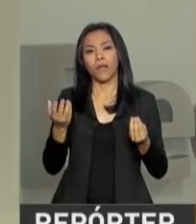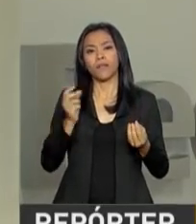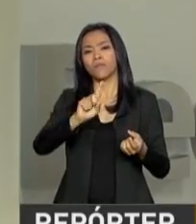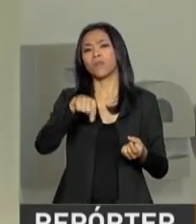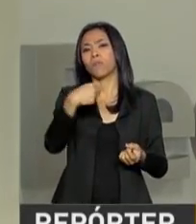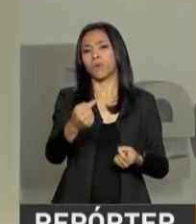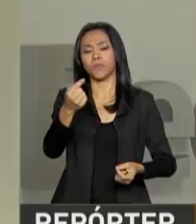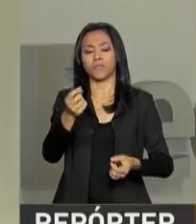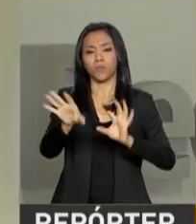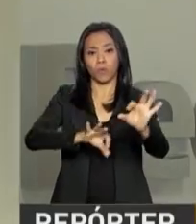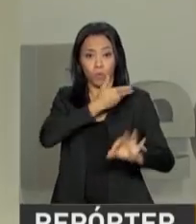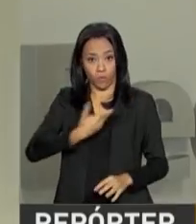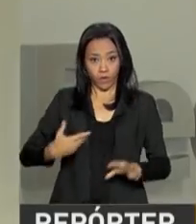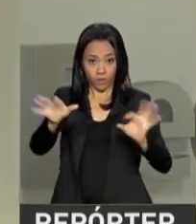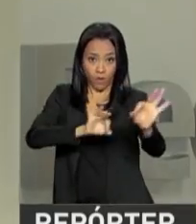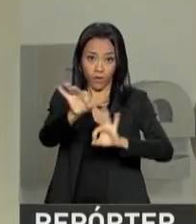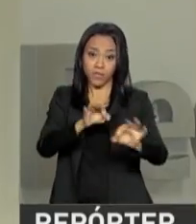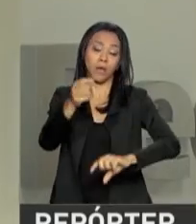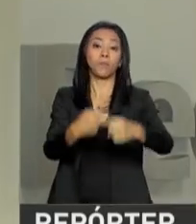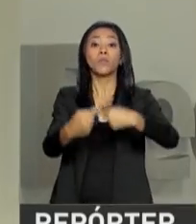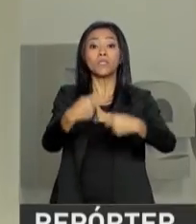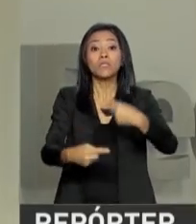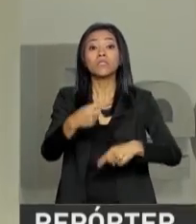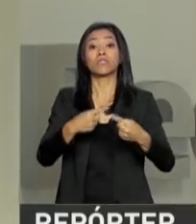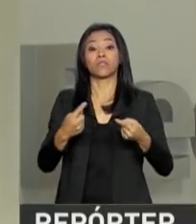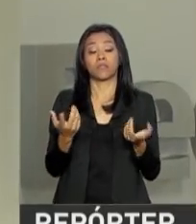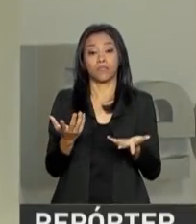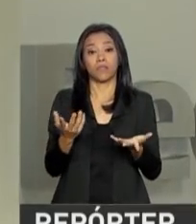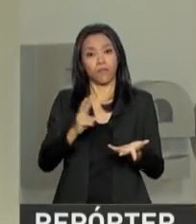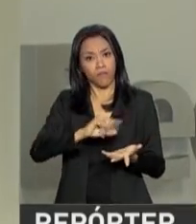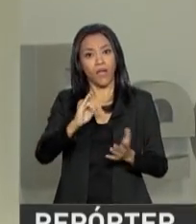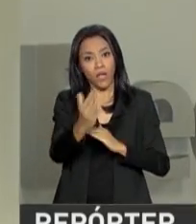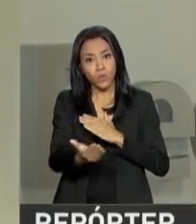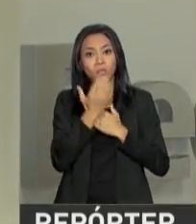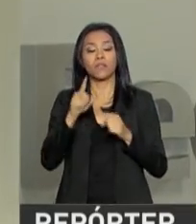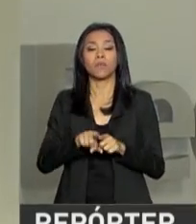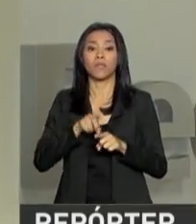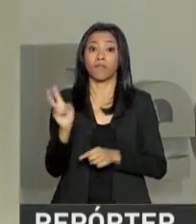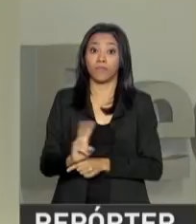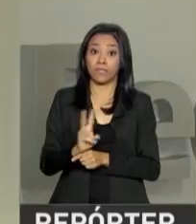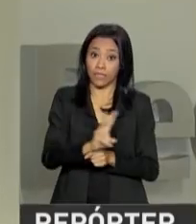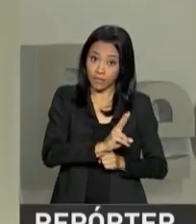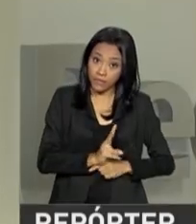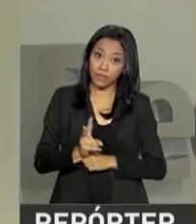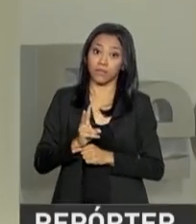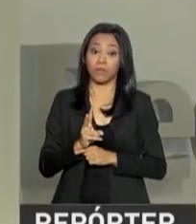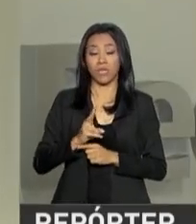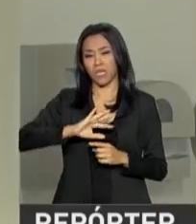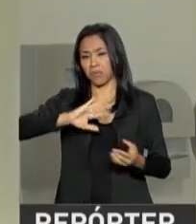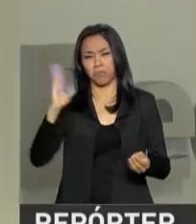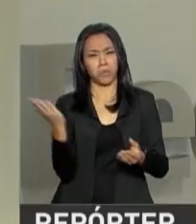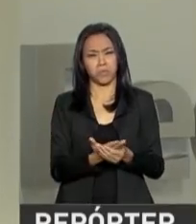públicas muito mais assertiva secundadas qualificados vai facilitar a fiscalização de força dos processos trabalhistas